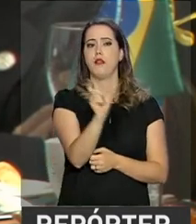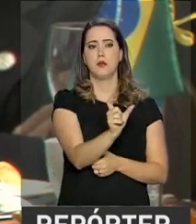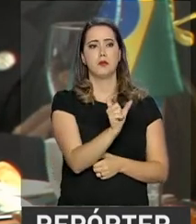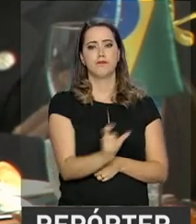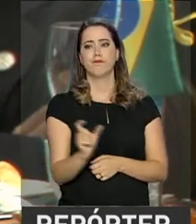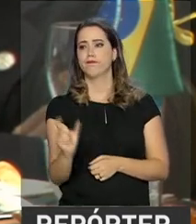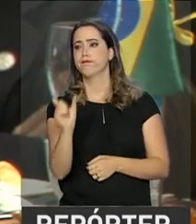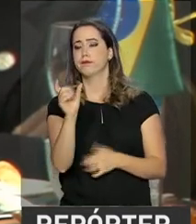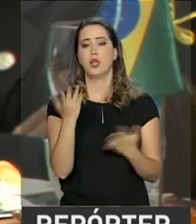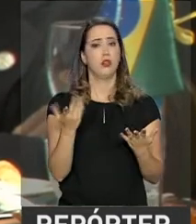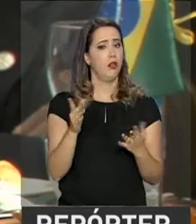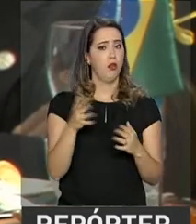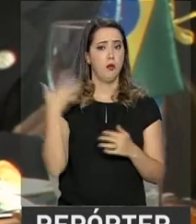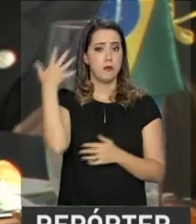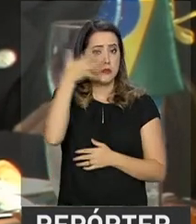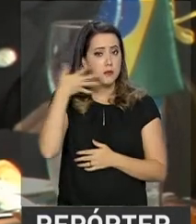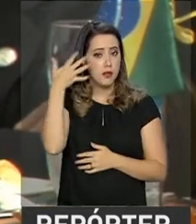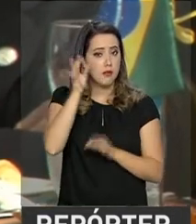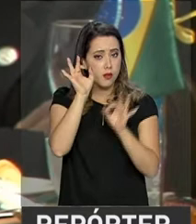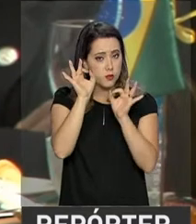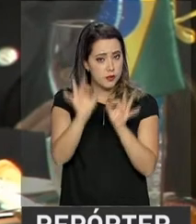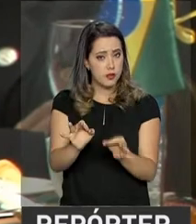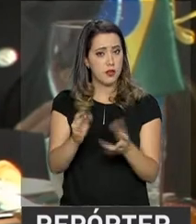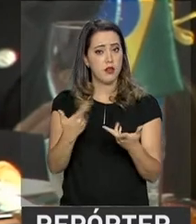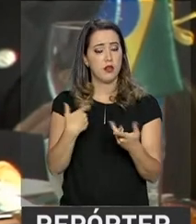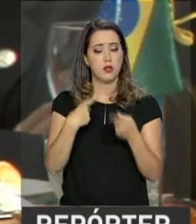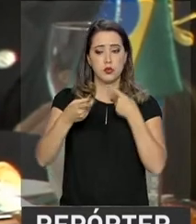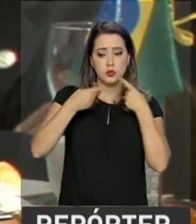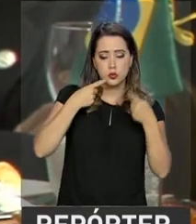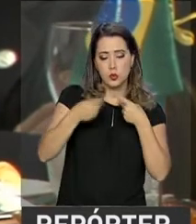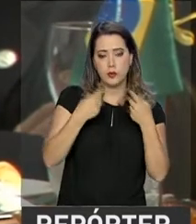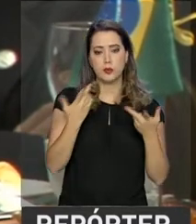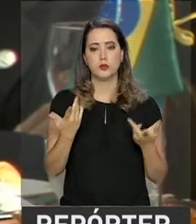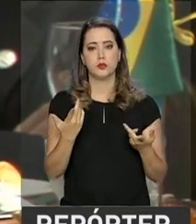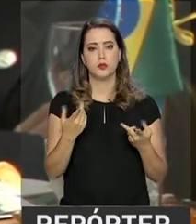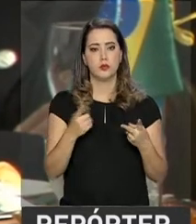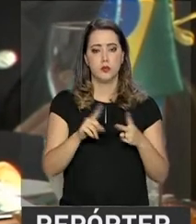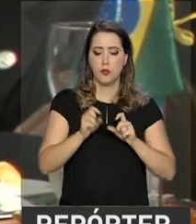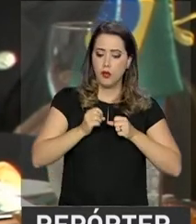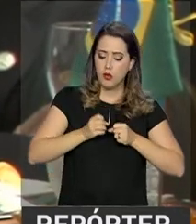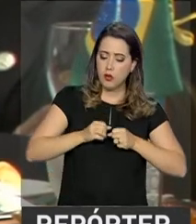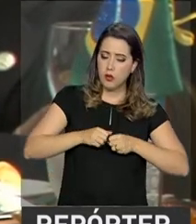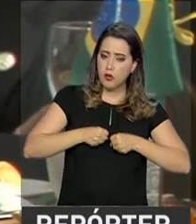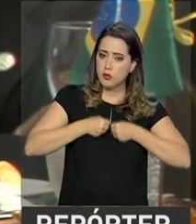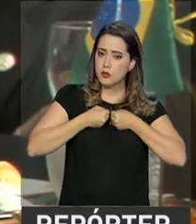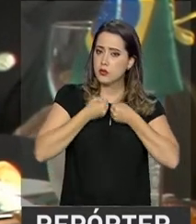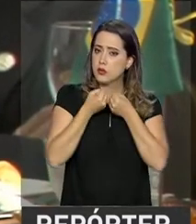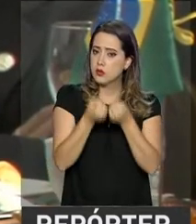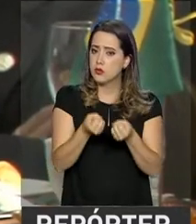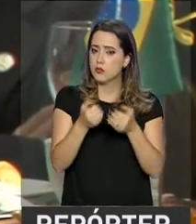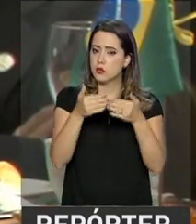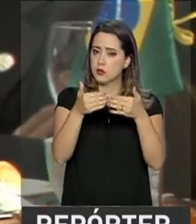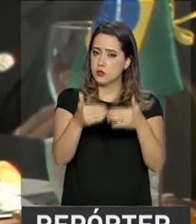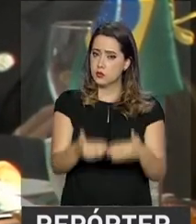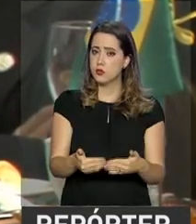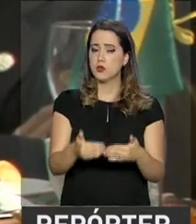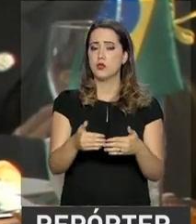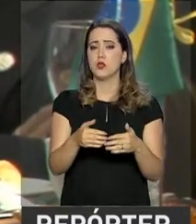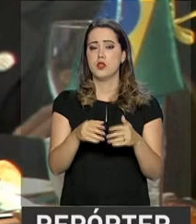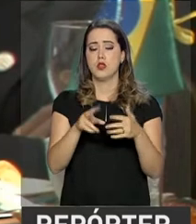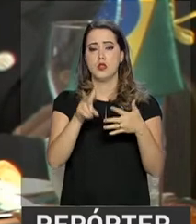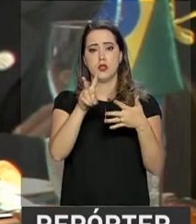clareza de idéias e capacidade de diálogo e energia para enfrentar assuntos